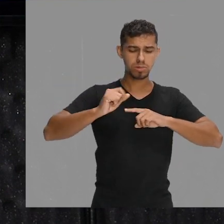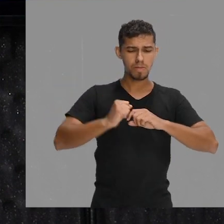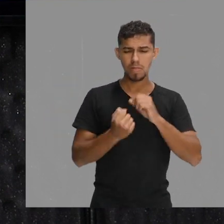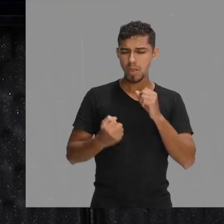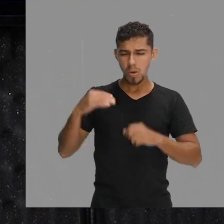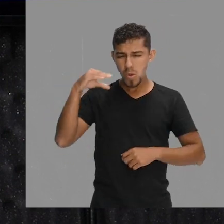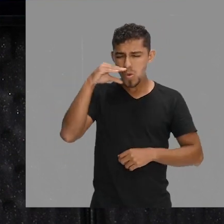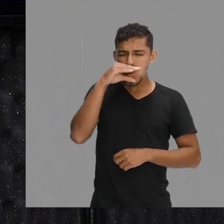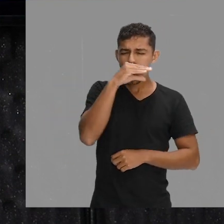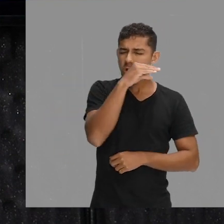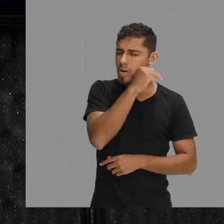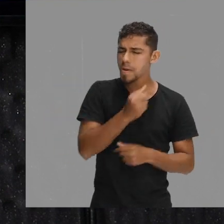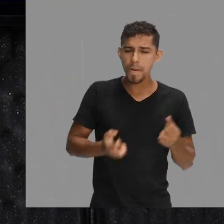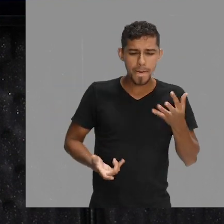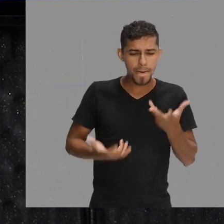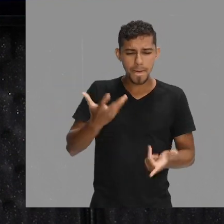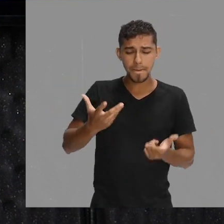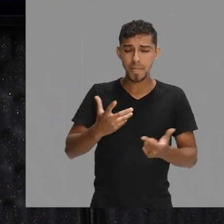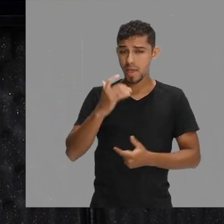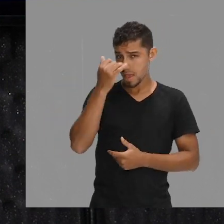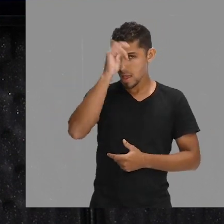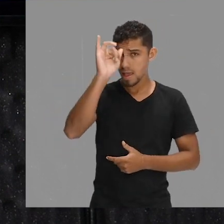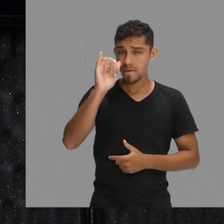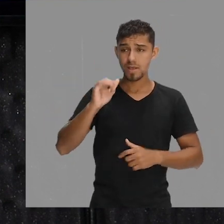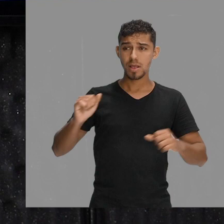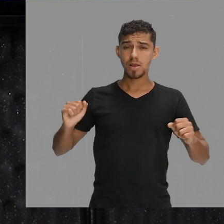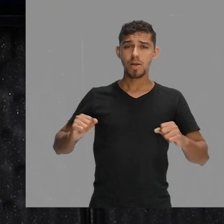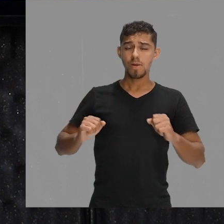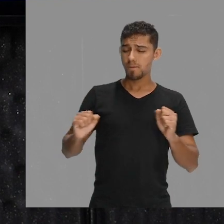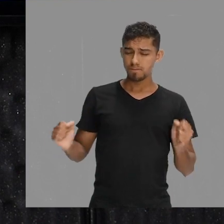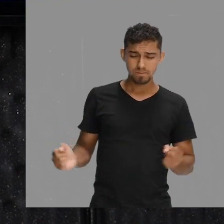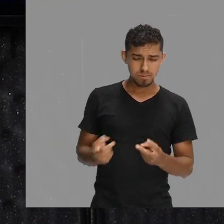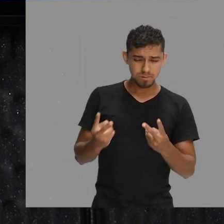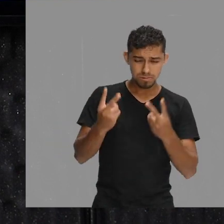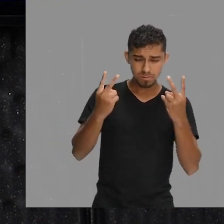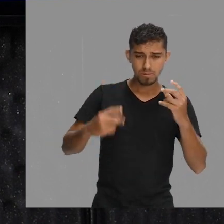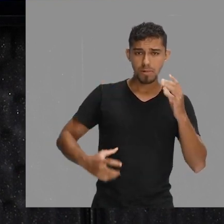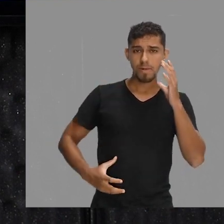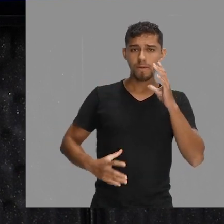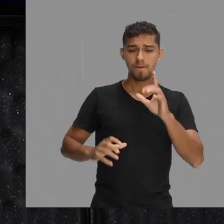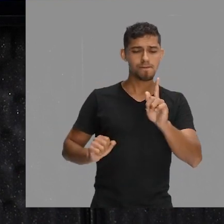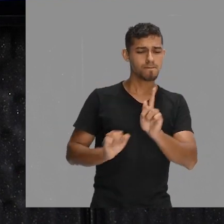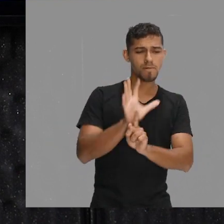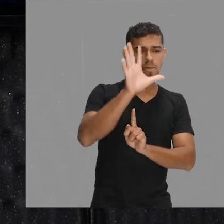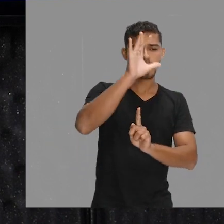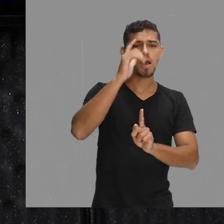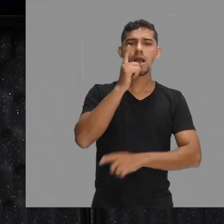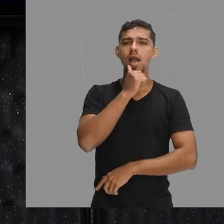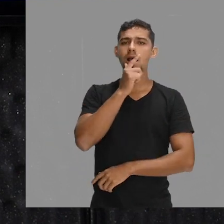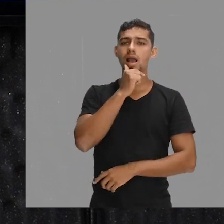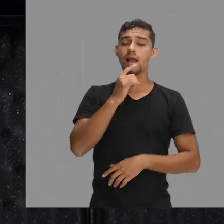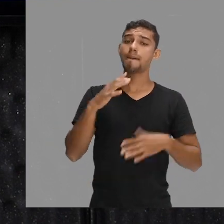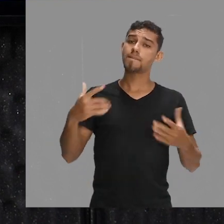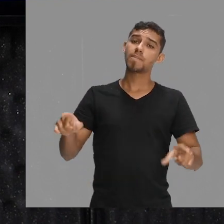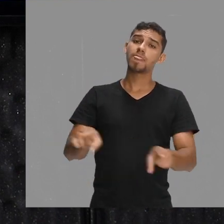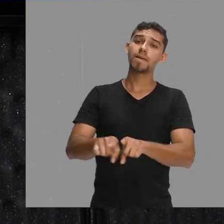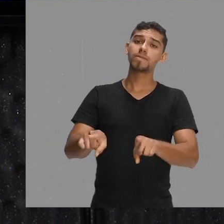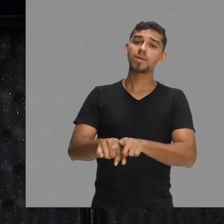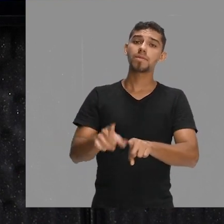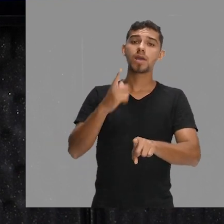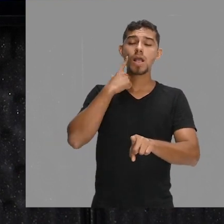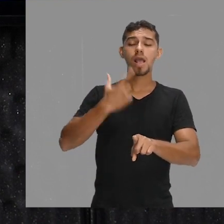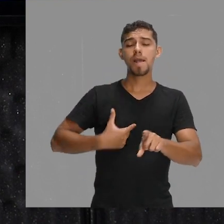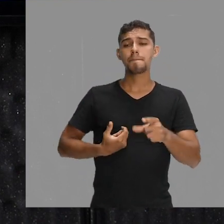Então, ele evita a evaporação da água e também em regiões muito frias,